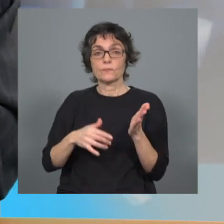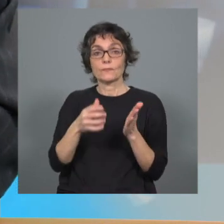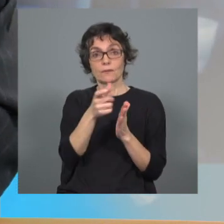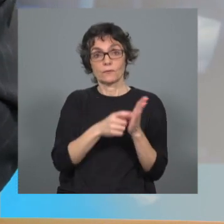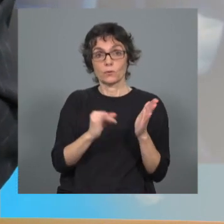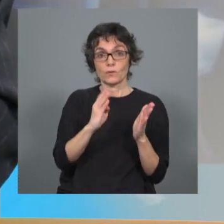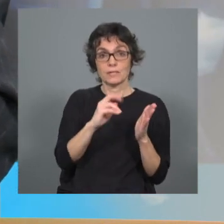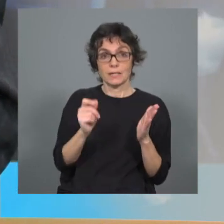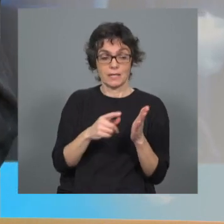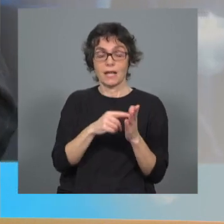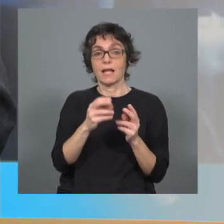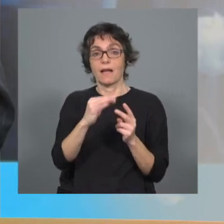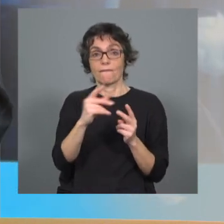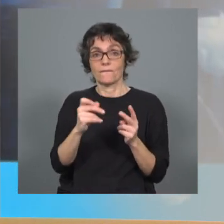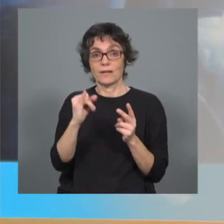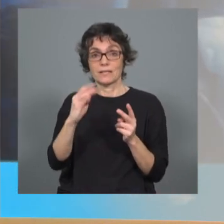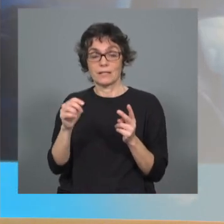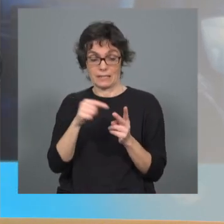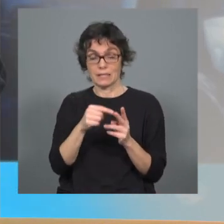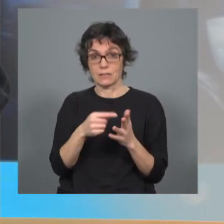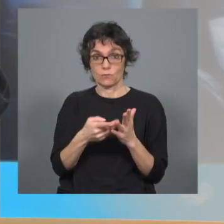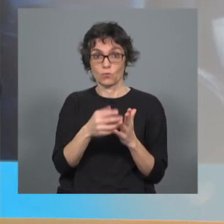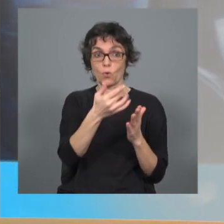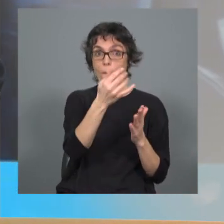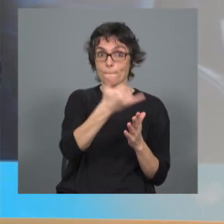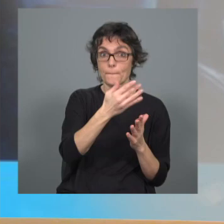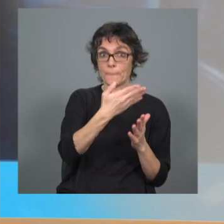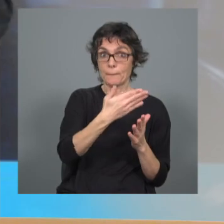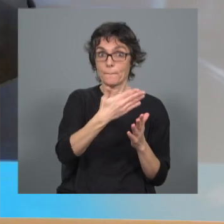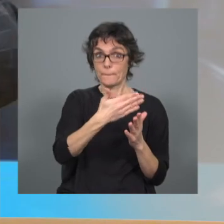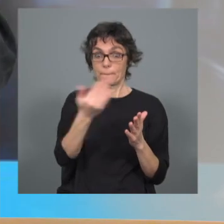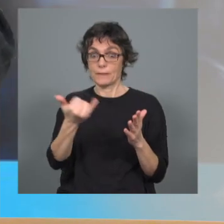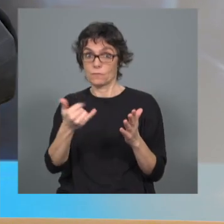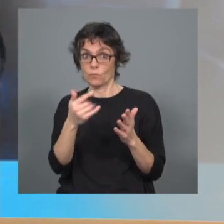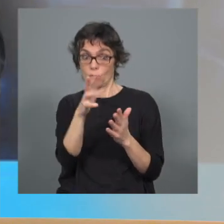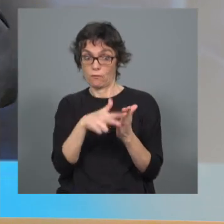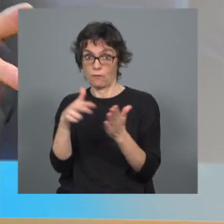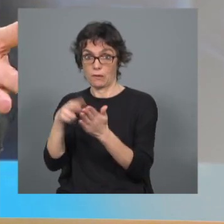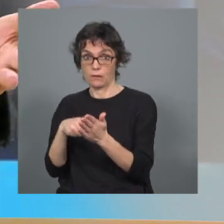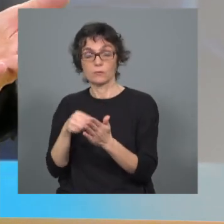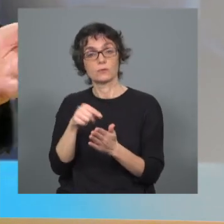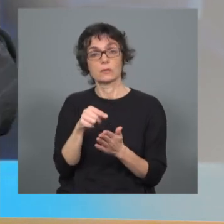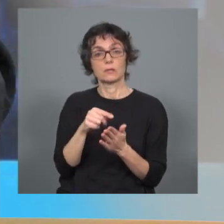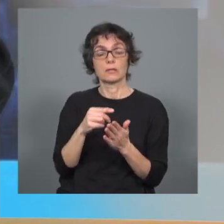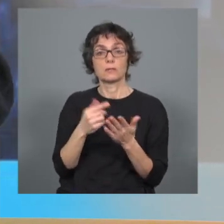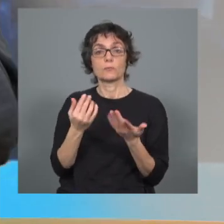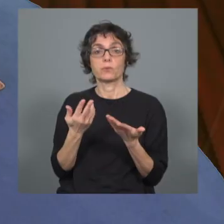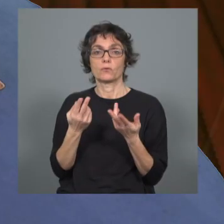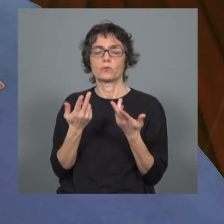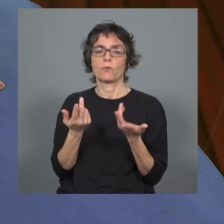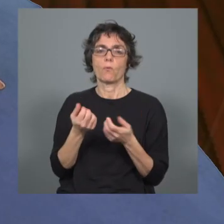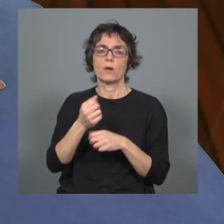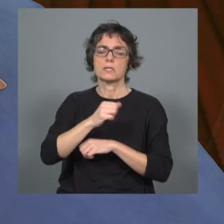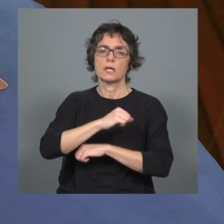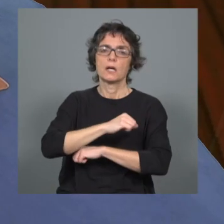quer a segunda leitura, que nos fala da humilhação, da encarnação. Essa obediência até à morte e morte da morte e morte de